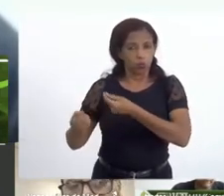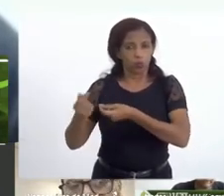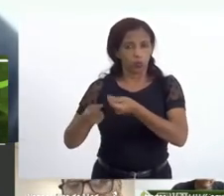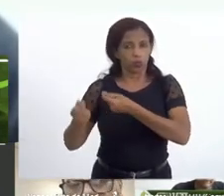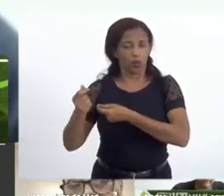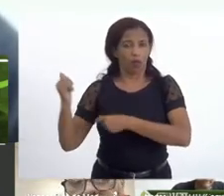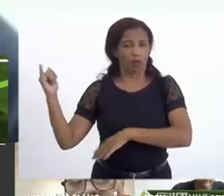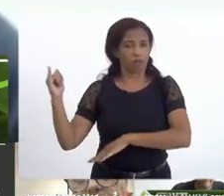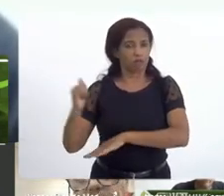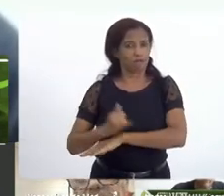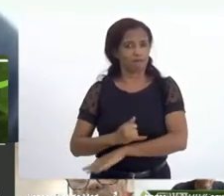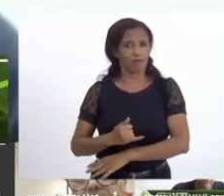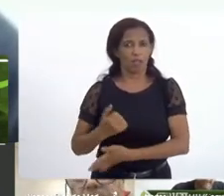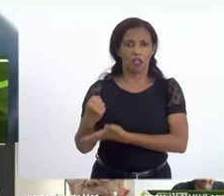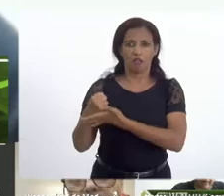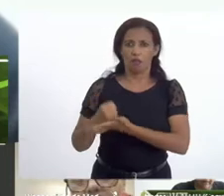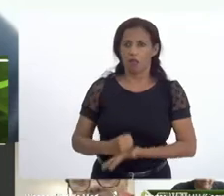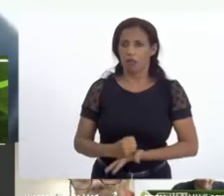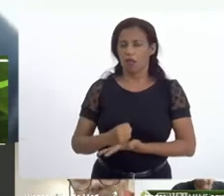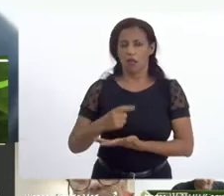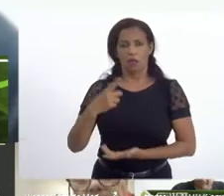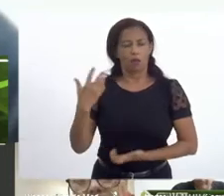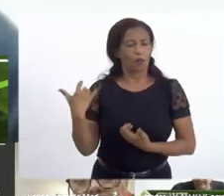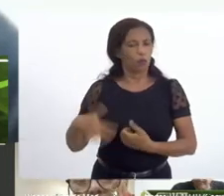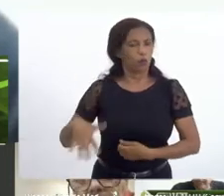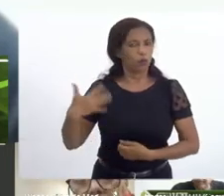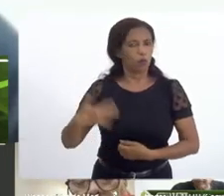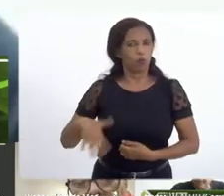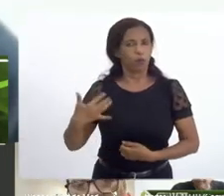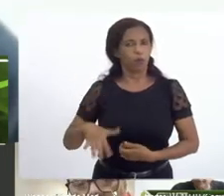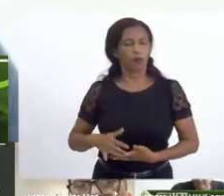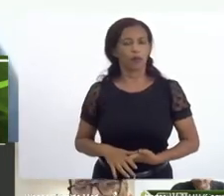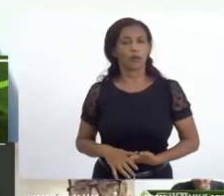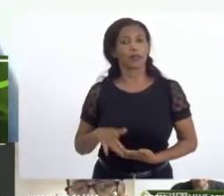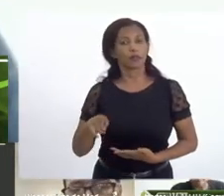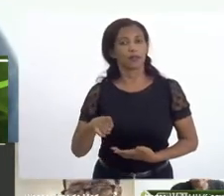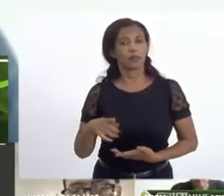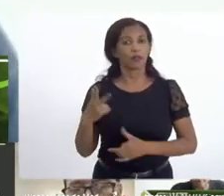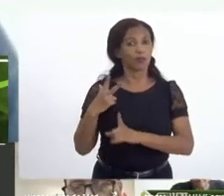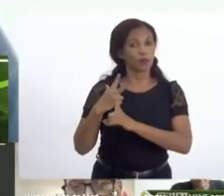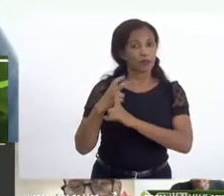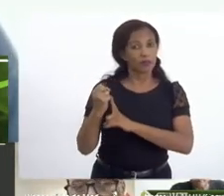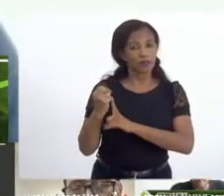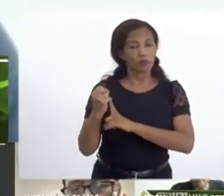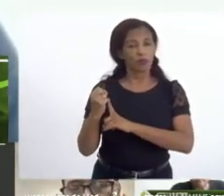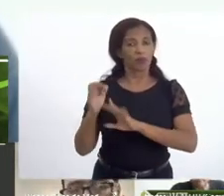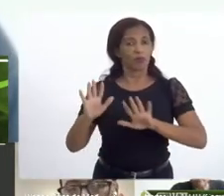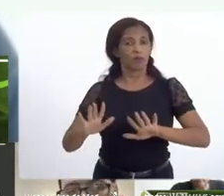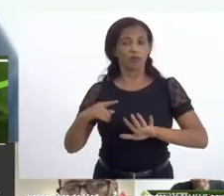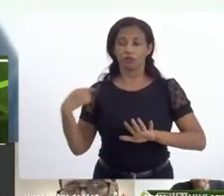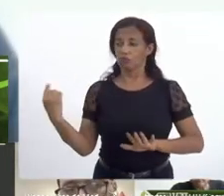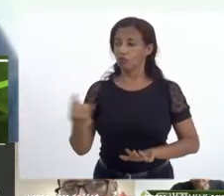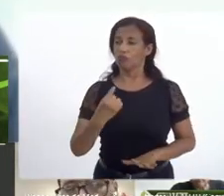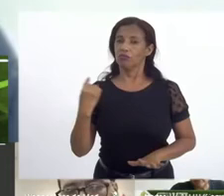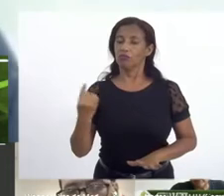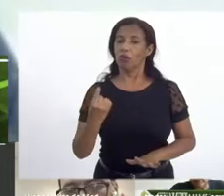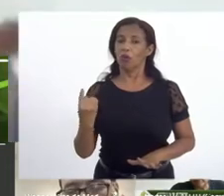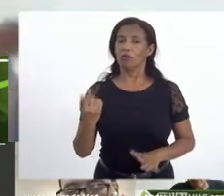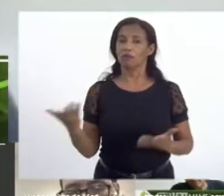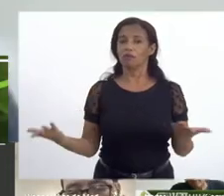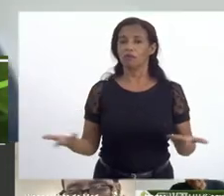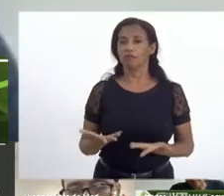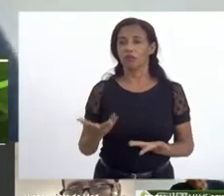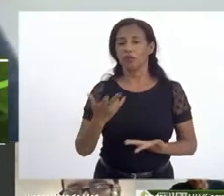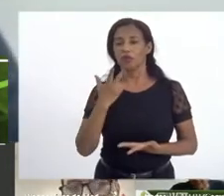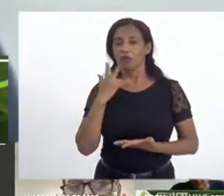da aviação é muito grave, muito grave. Então, foi realmente uma vitória, mas nós estamos, agora eu